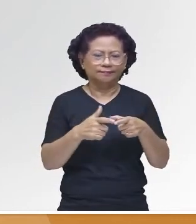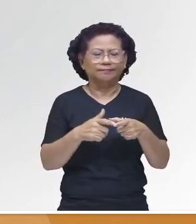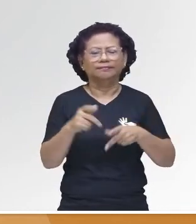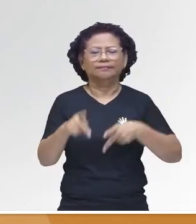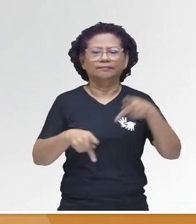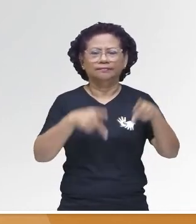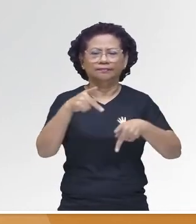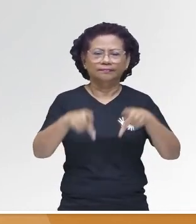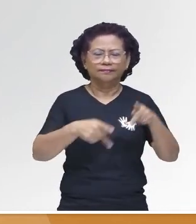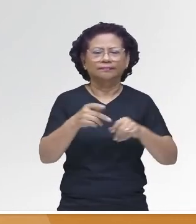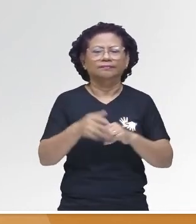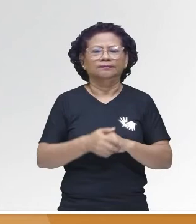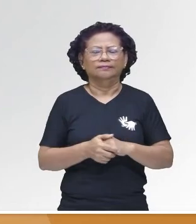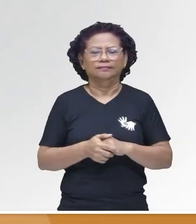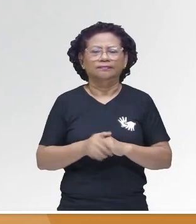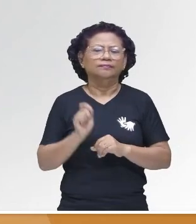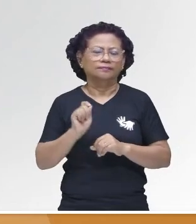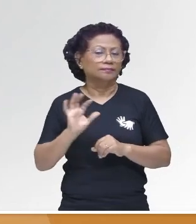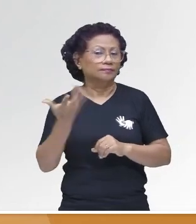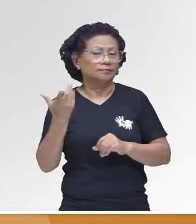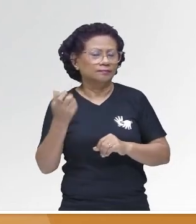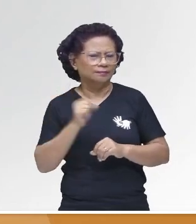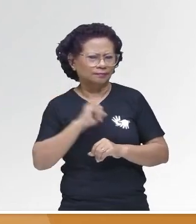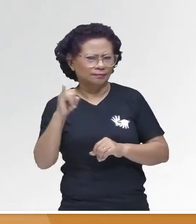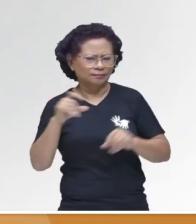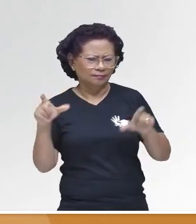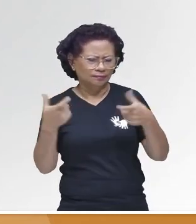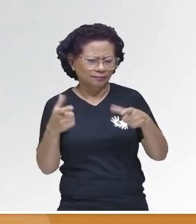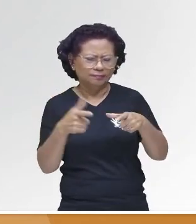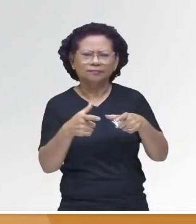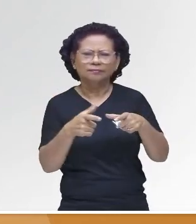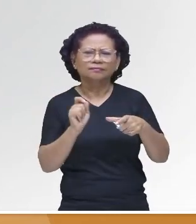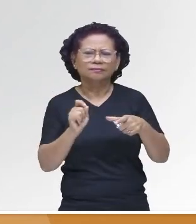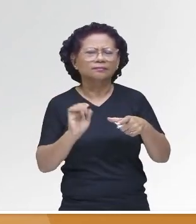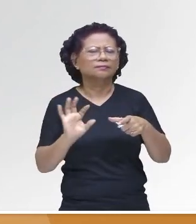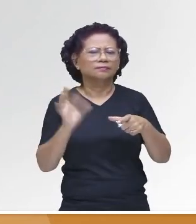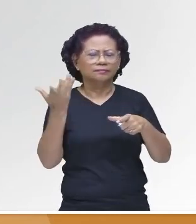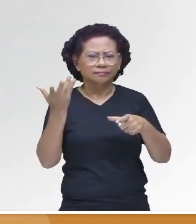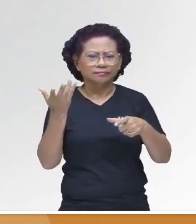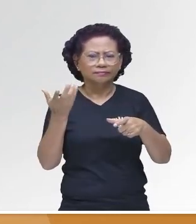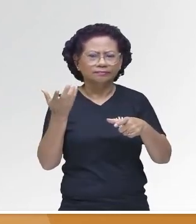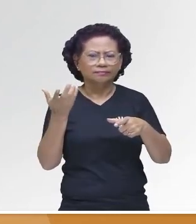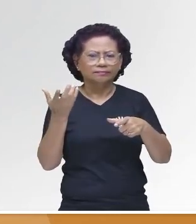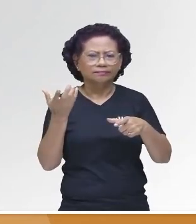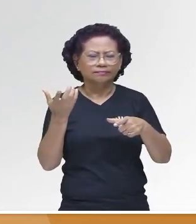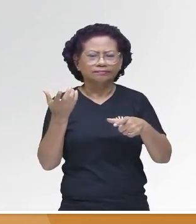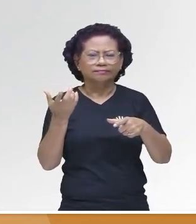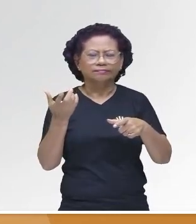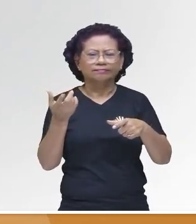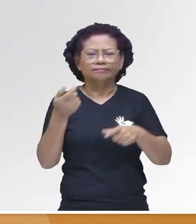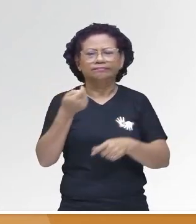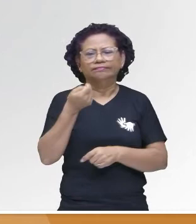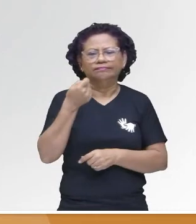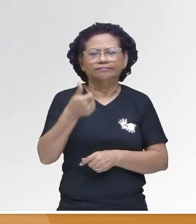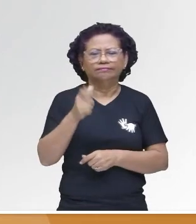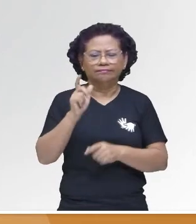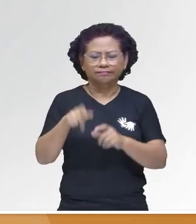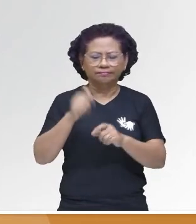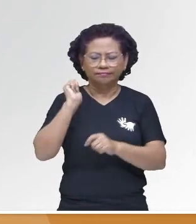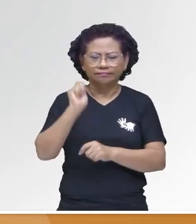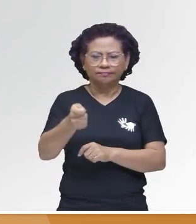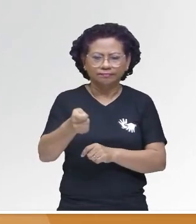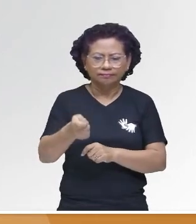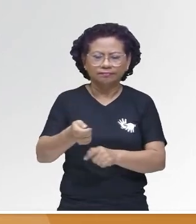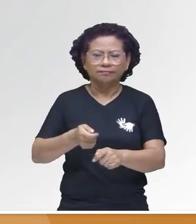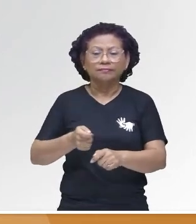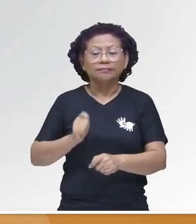população. Diminuindo a população, eu tenho menos produção, eu tenho menos caça, eu tenho menos pesca, menos produção de